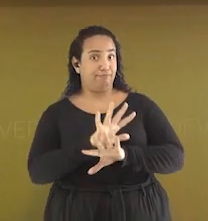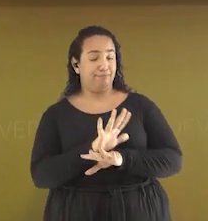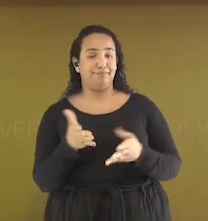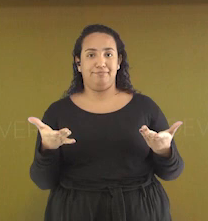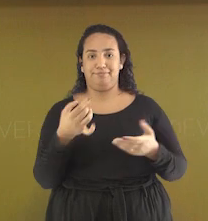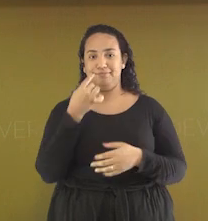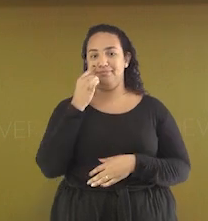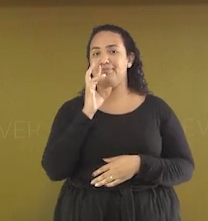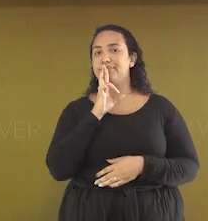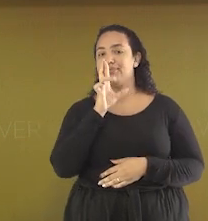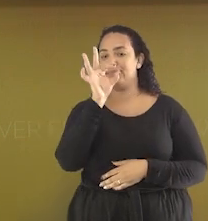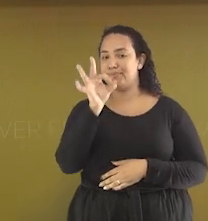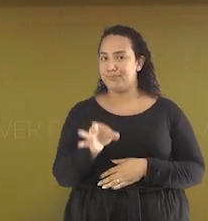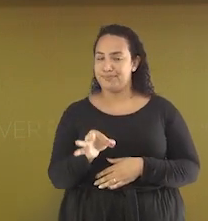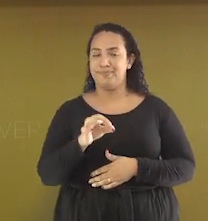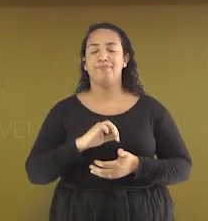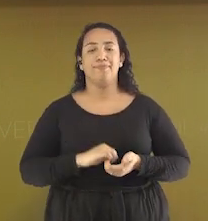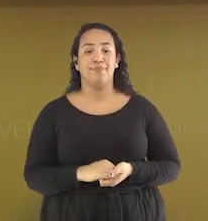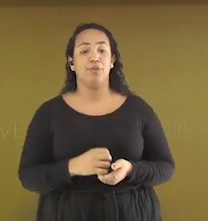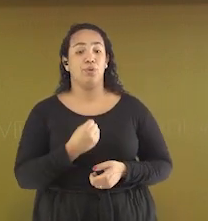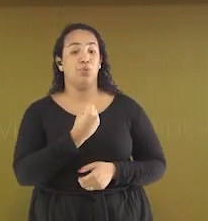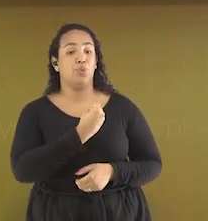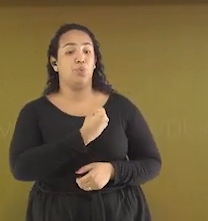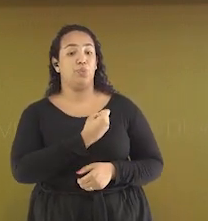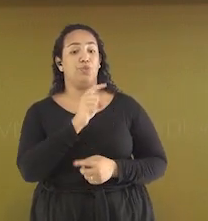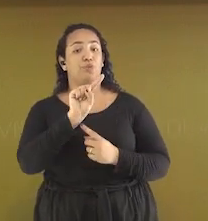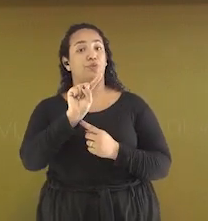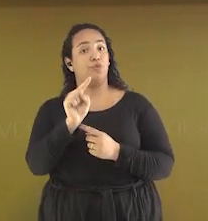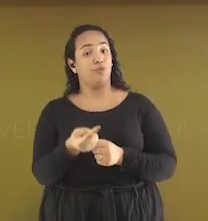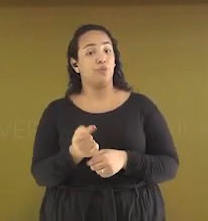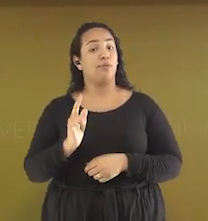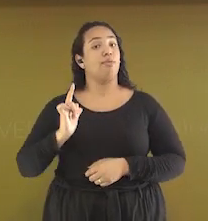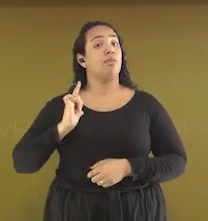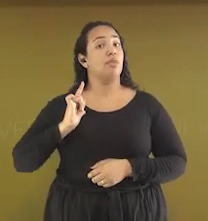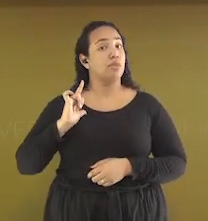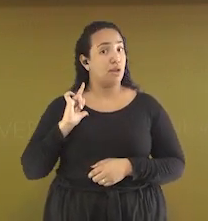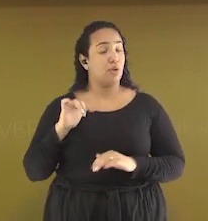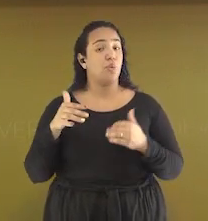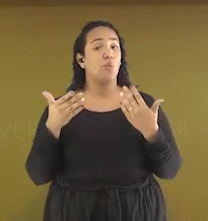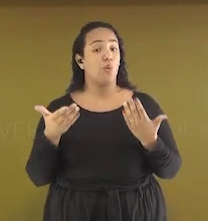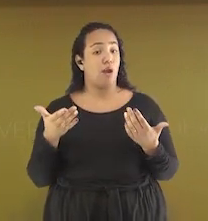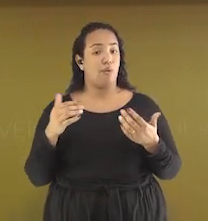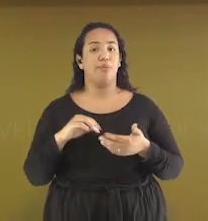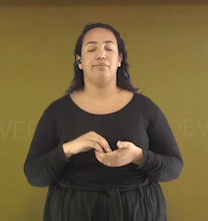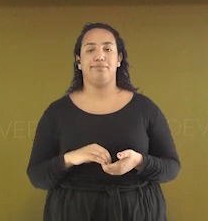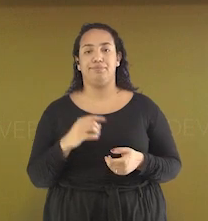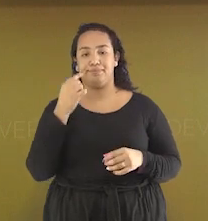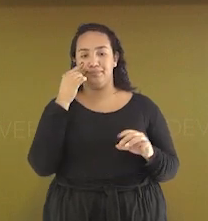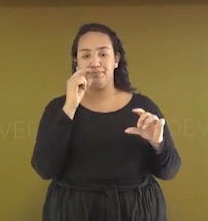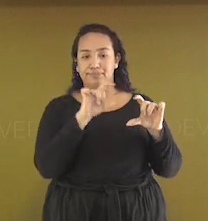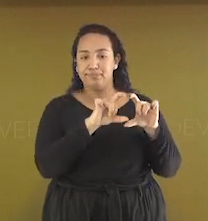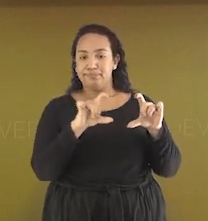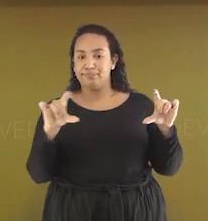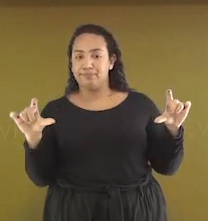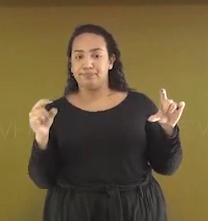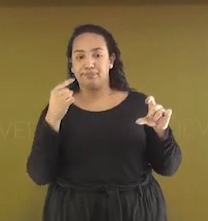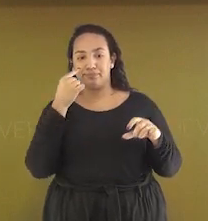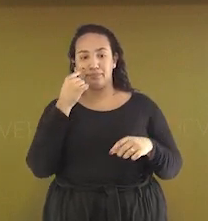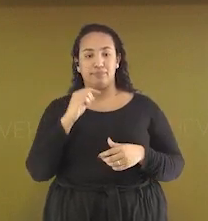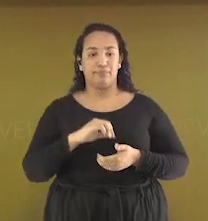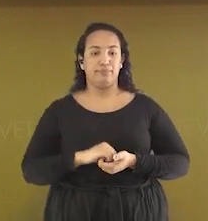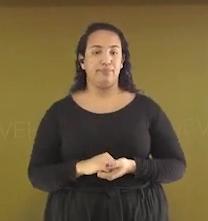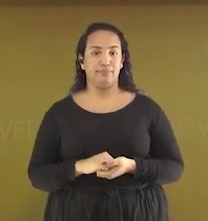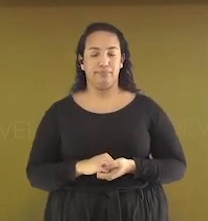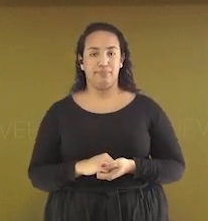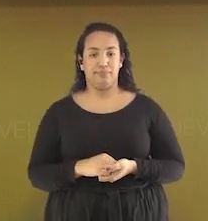acertado. Vamos corrigir? Visto que os números decimais são aqueles separados por vírgulas, os números decimais,